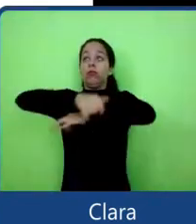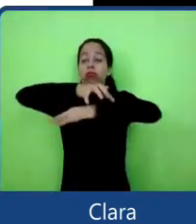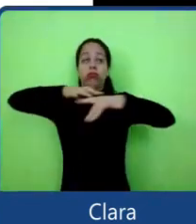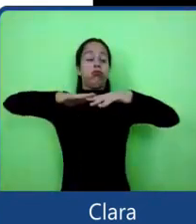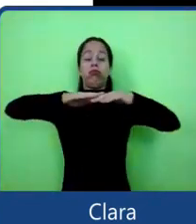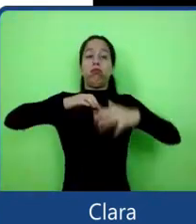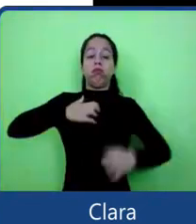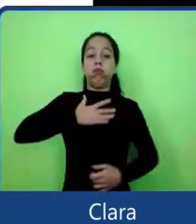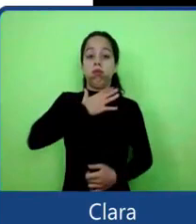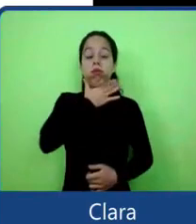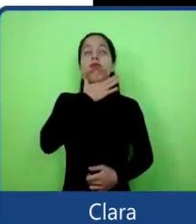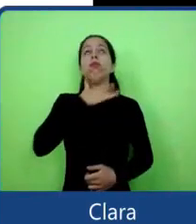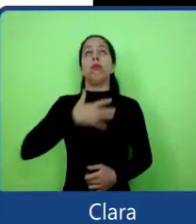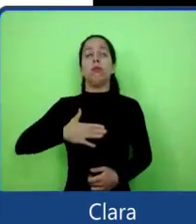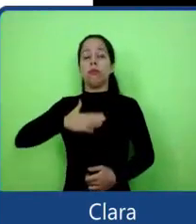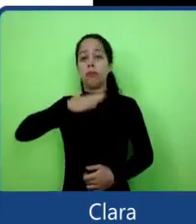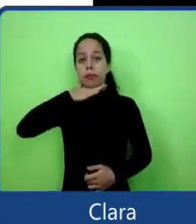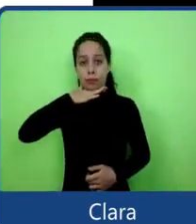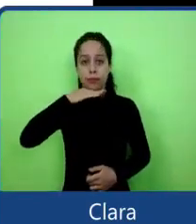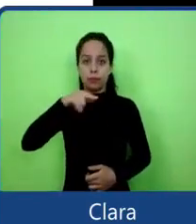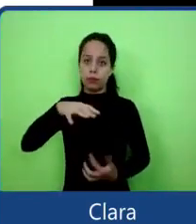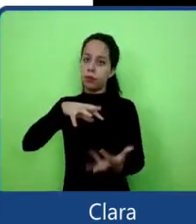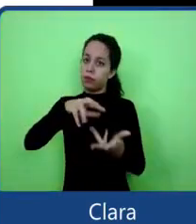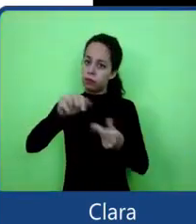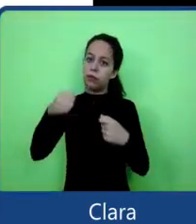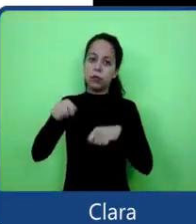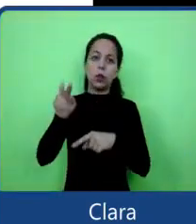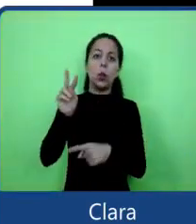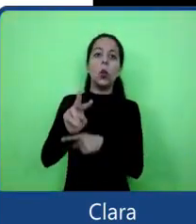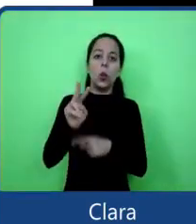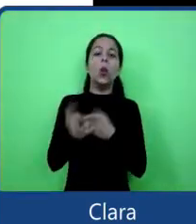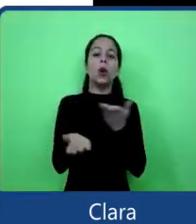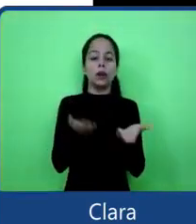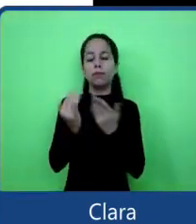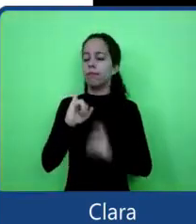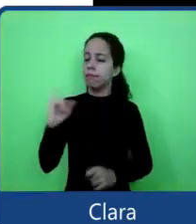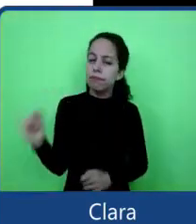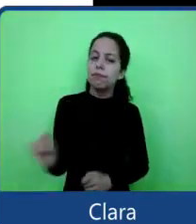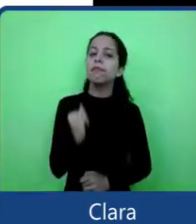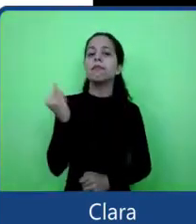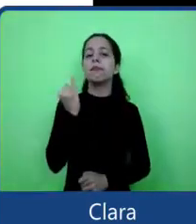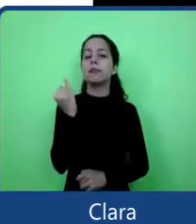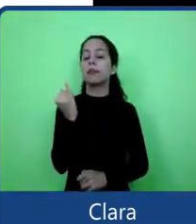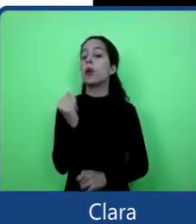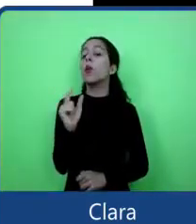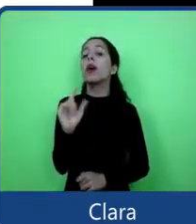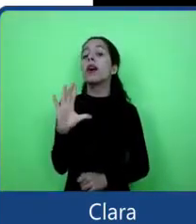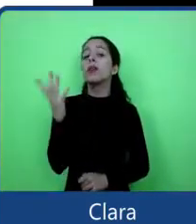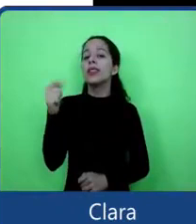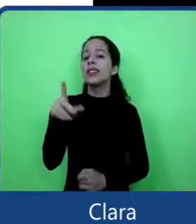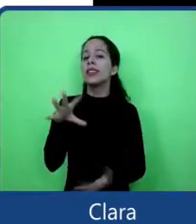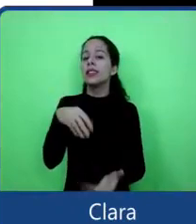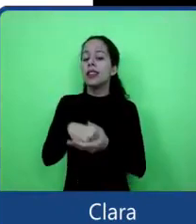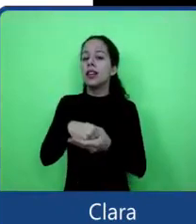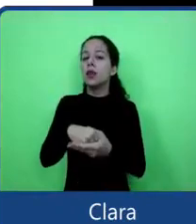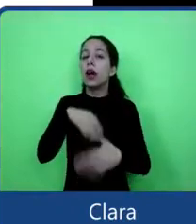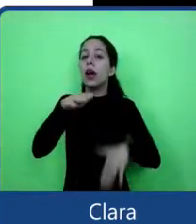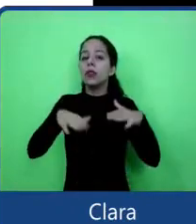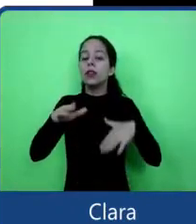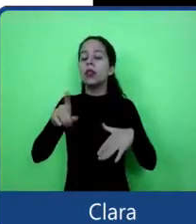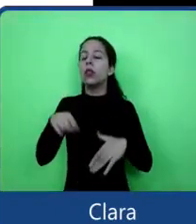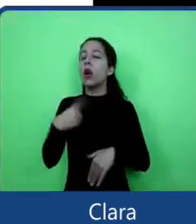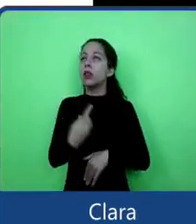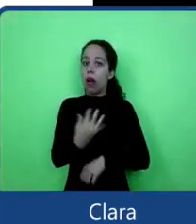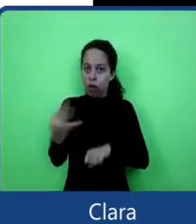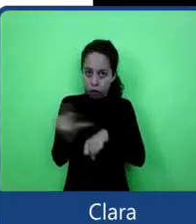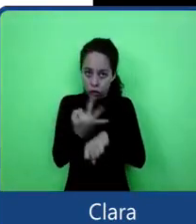sistema terrestre vai permanecer, né, o que acontece é que ele pode ficar inóspito para a vida humana, né,